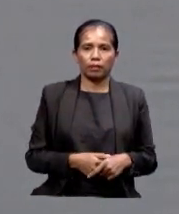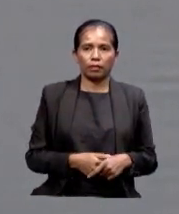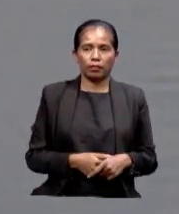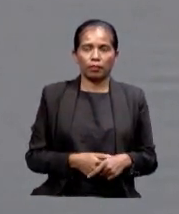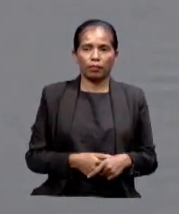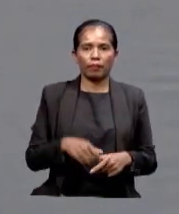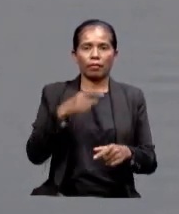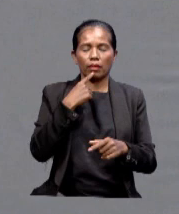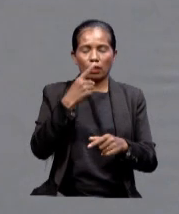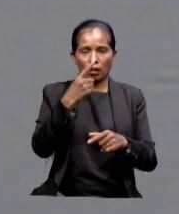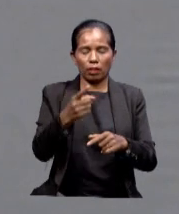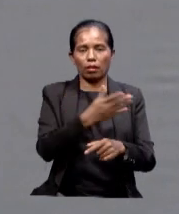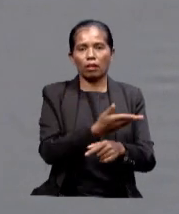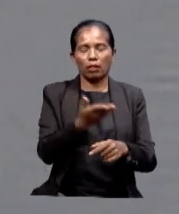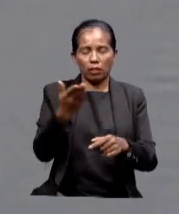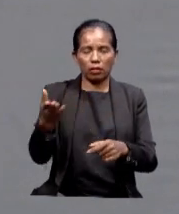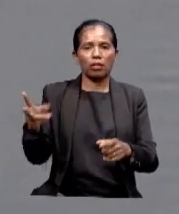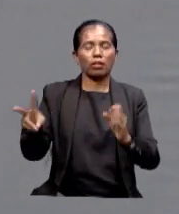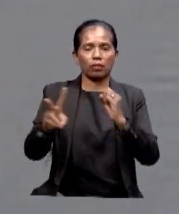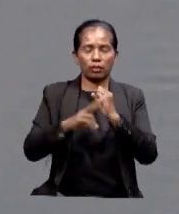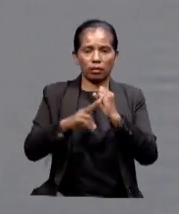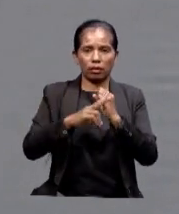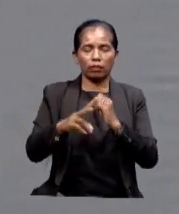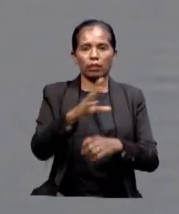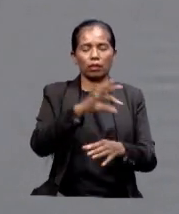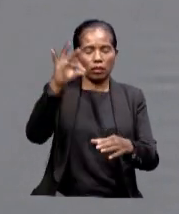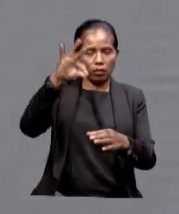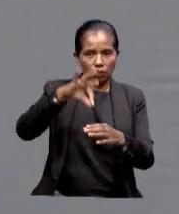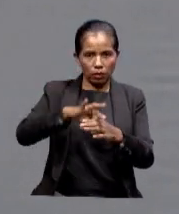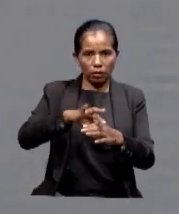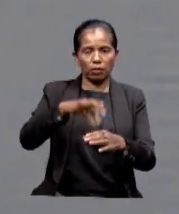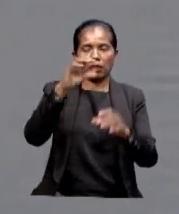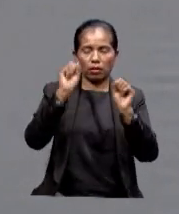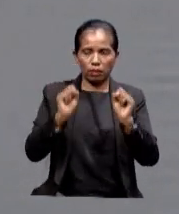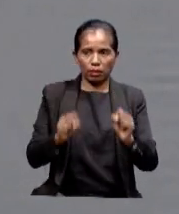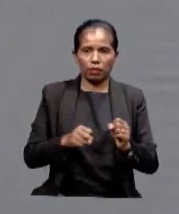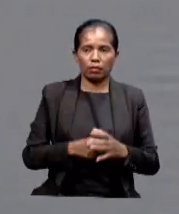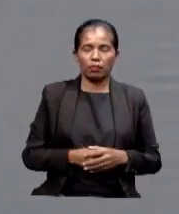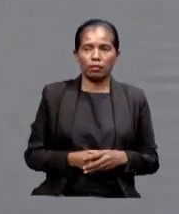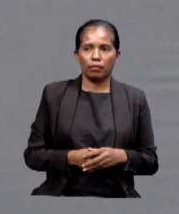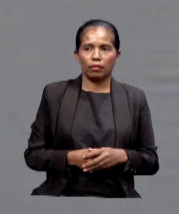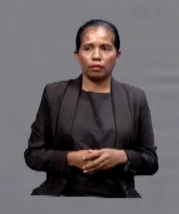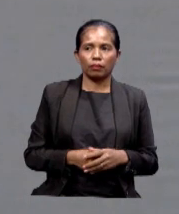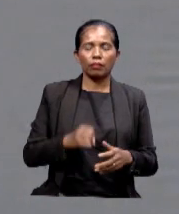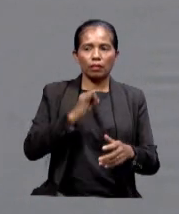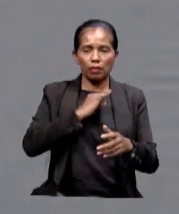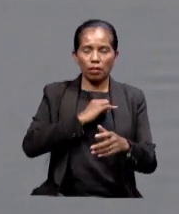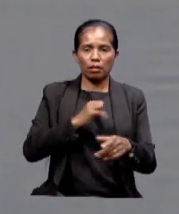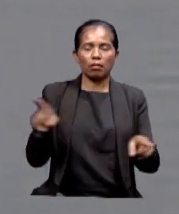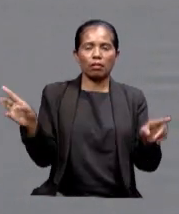Lobby malo, consolida malo votos, a tu bele, Rahu, sai eleito.